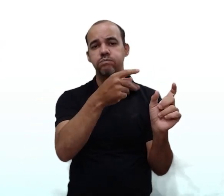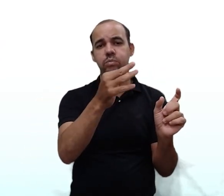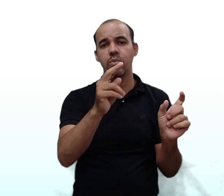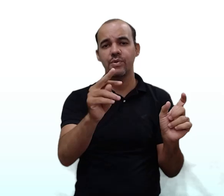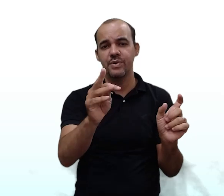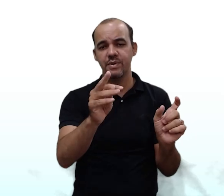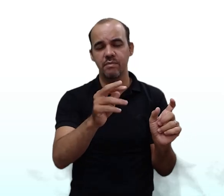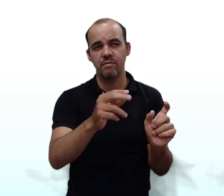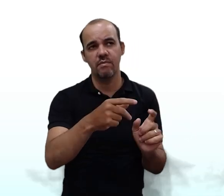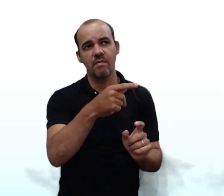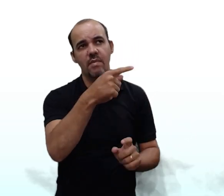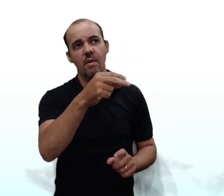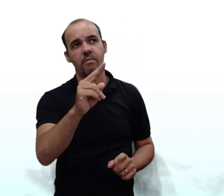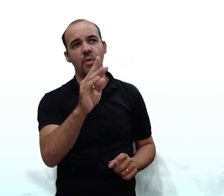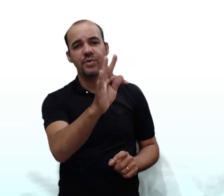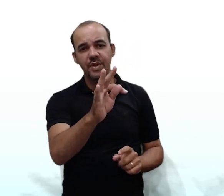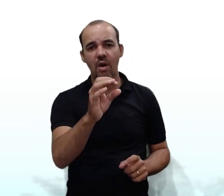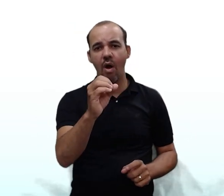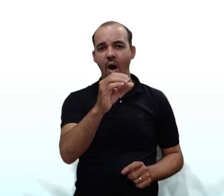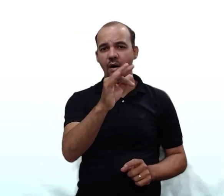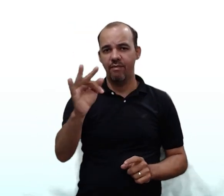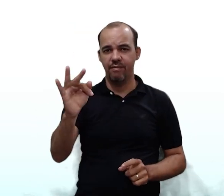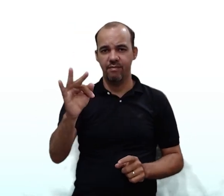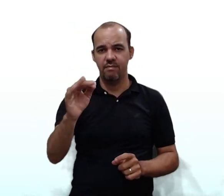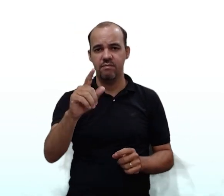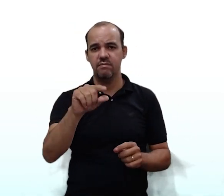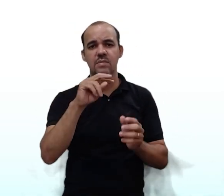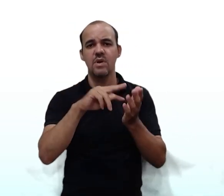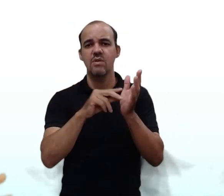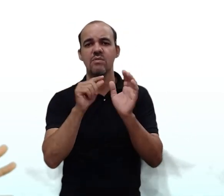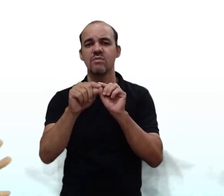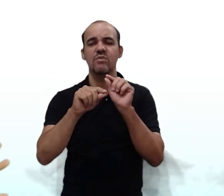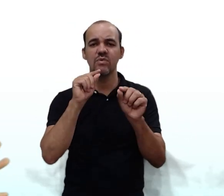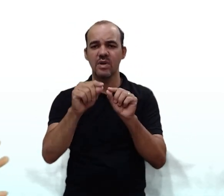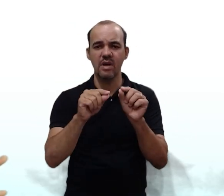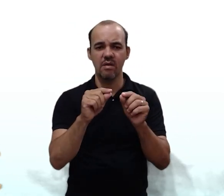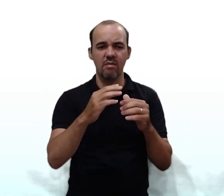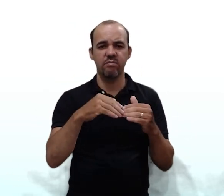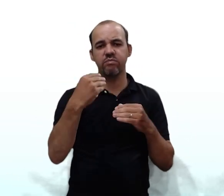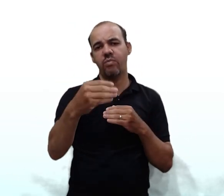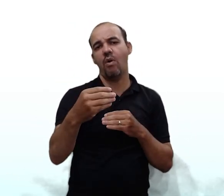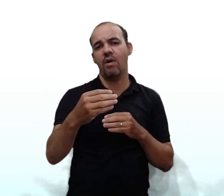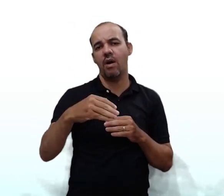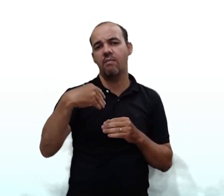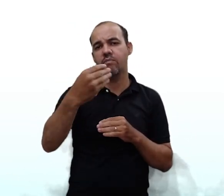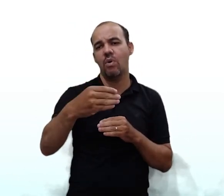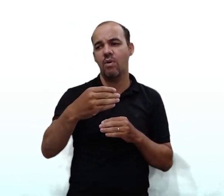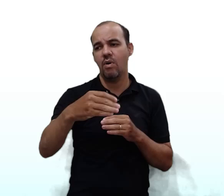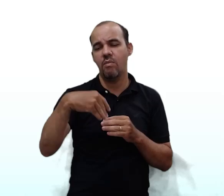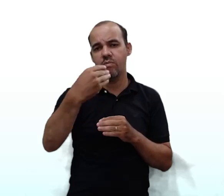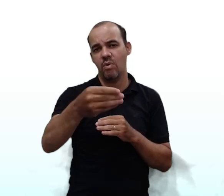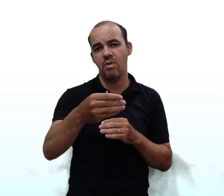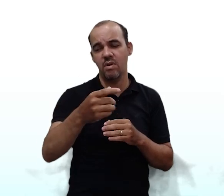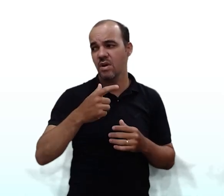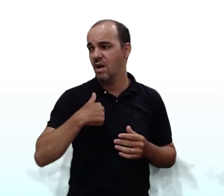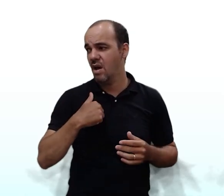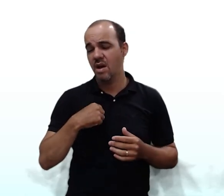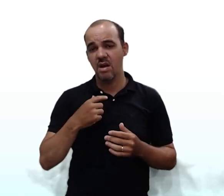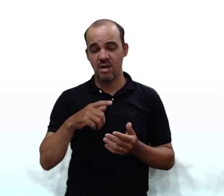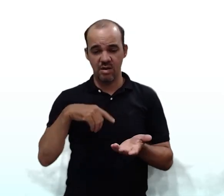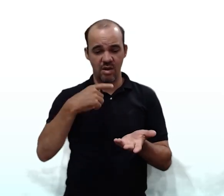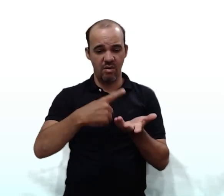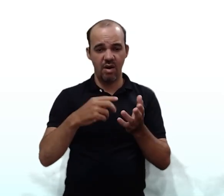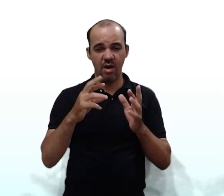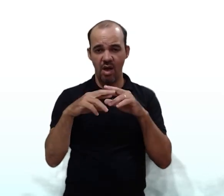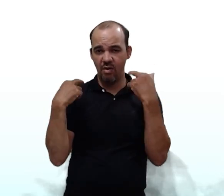ideia de postpone. O que seria postpone? Prorrogar alguma coisa. Então vamos supor, eu tenho uma reunião marcada, mas